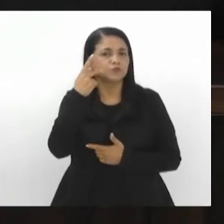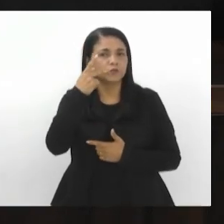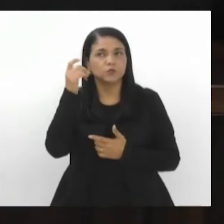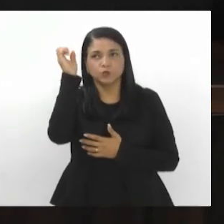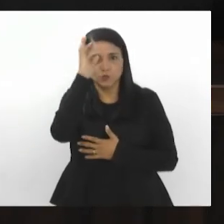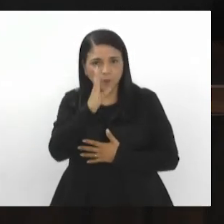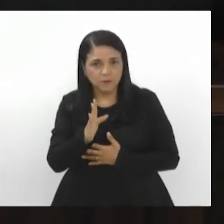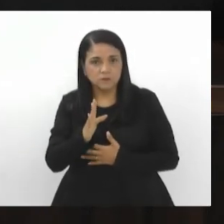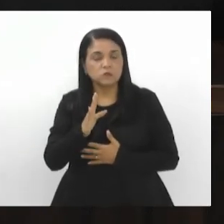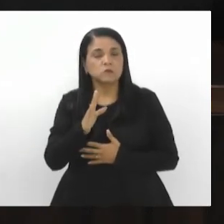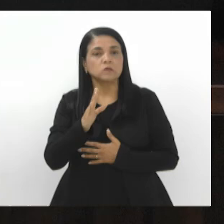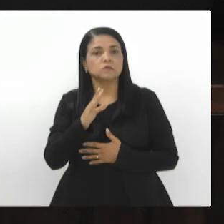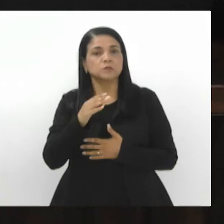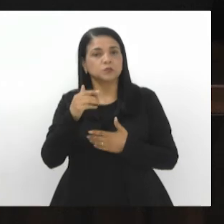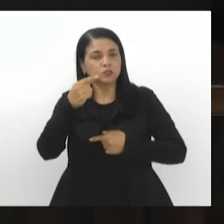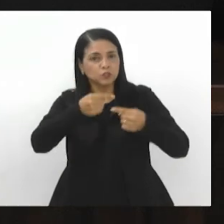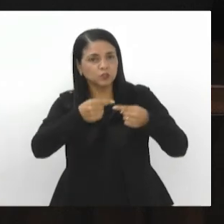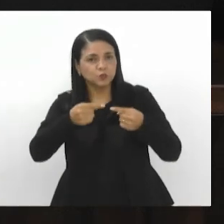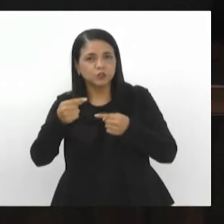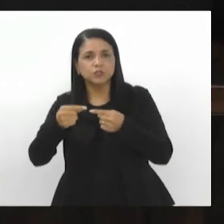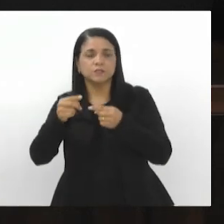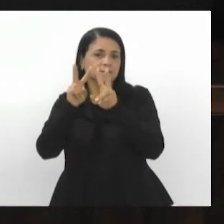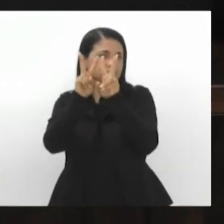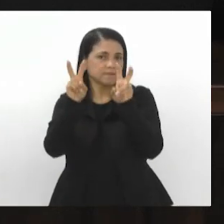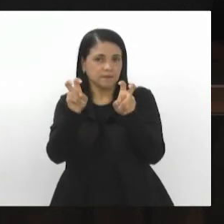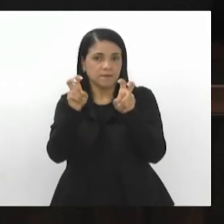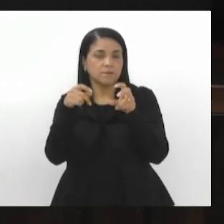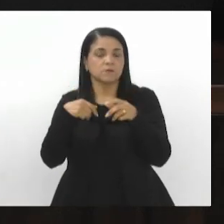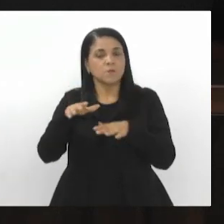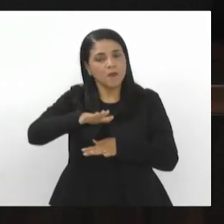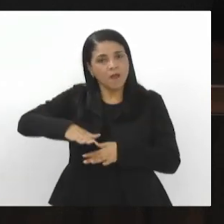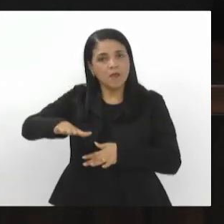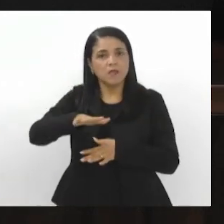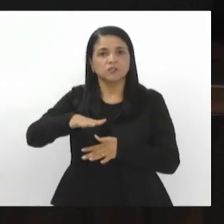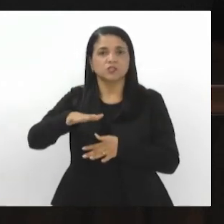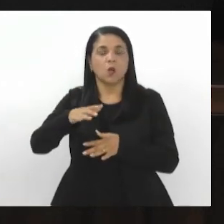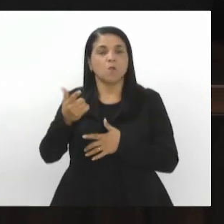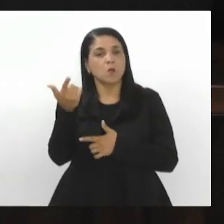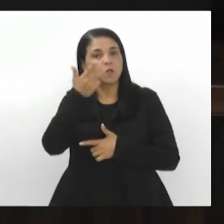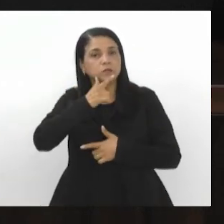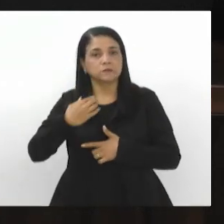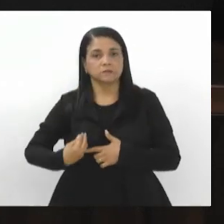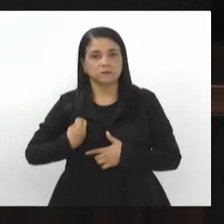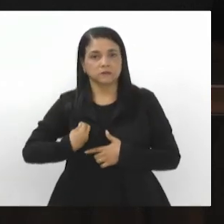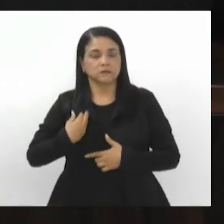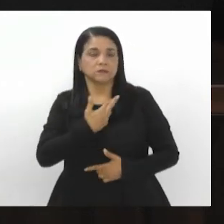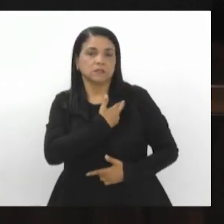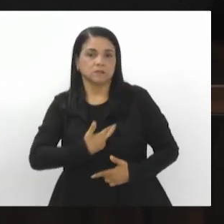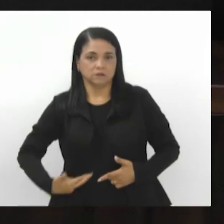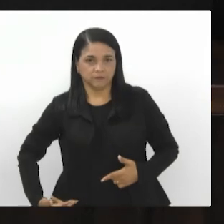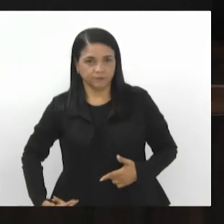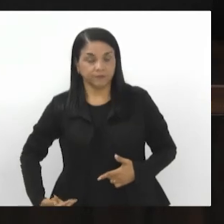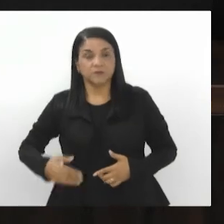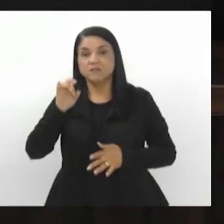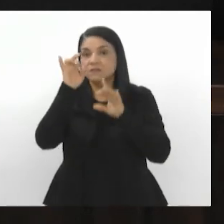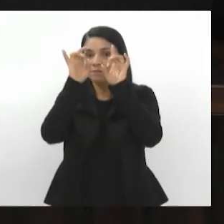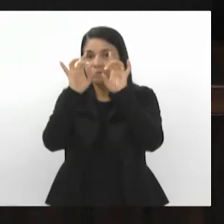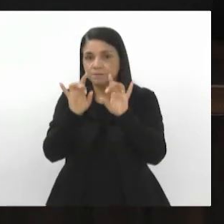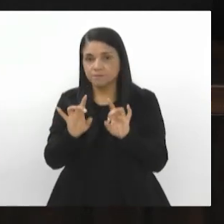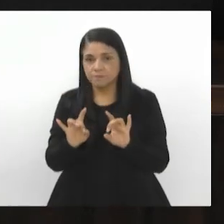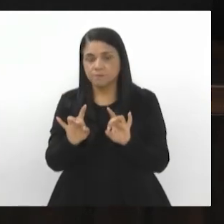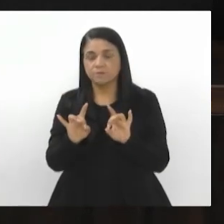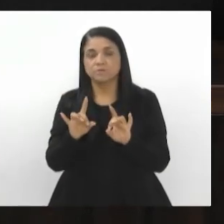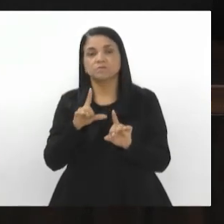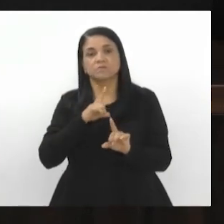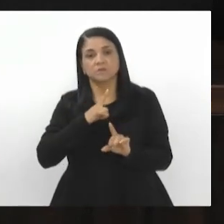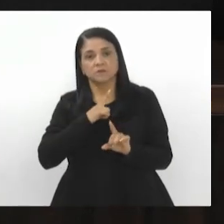por abraçar essa causa de uma região tão predominante para a sobrevivência da República, em especial por ter